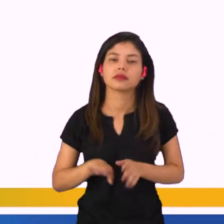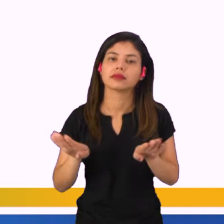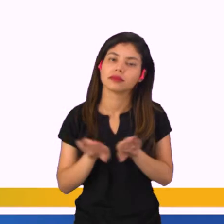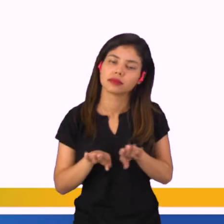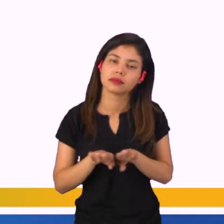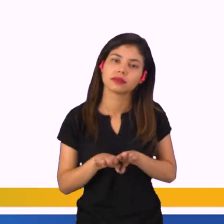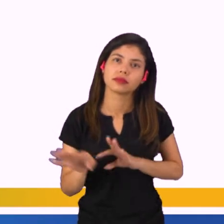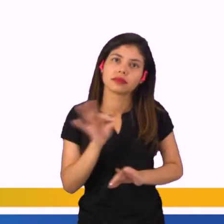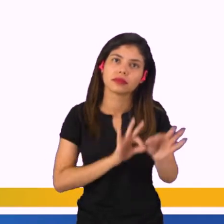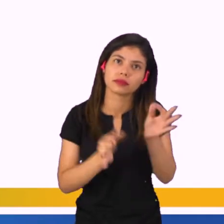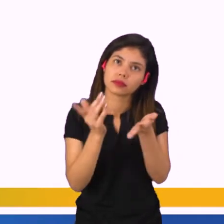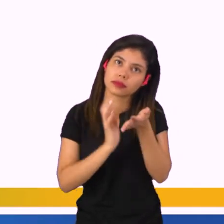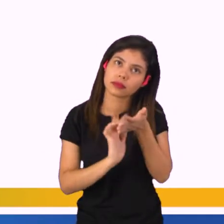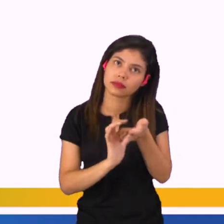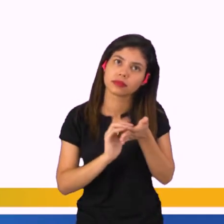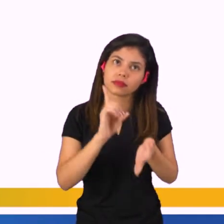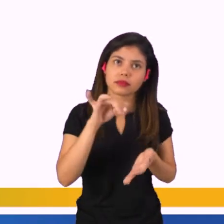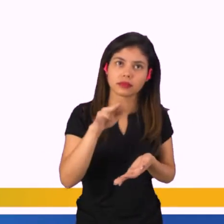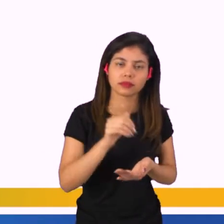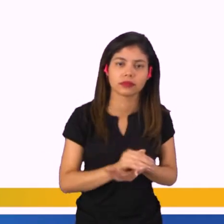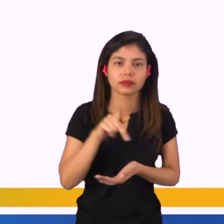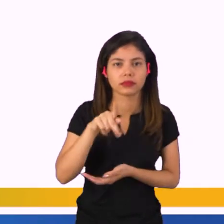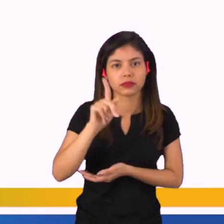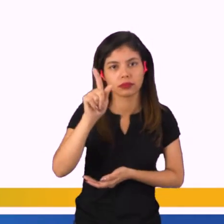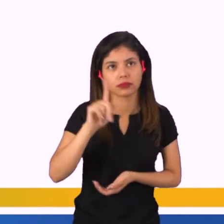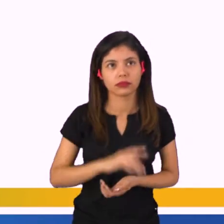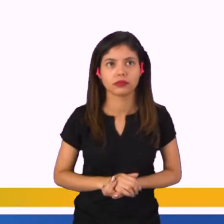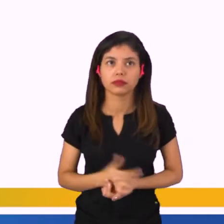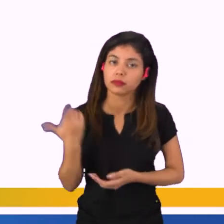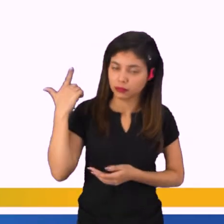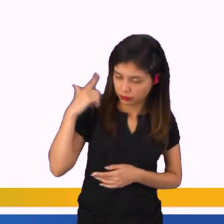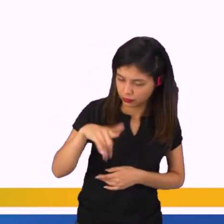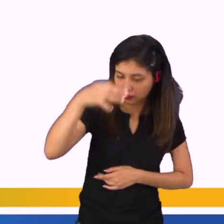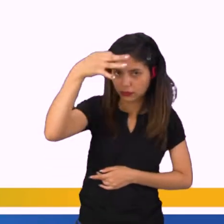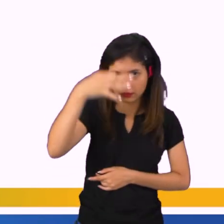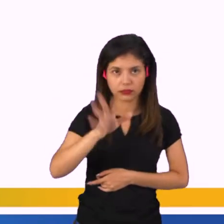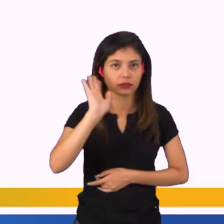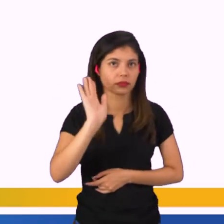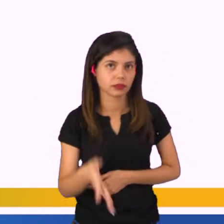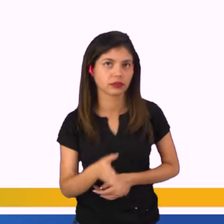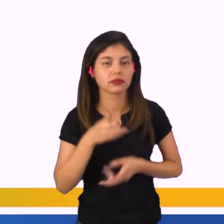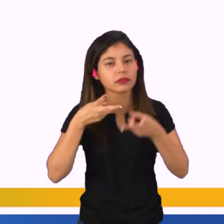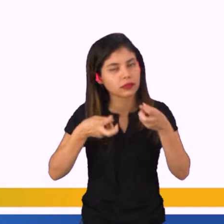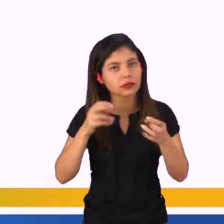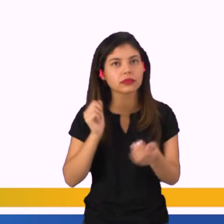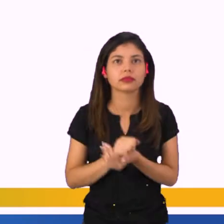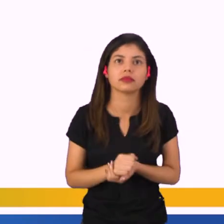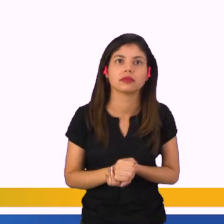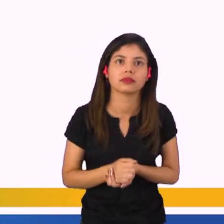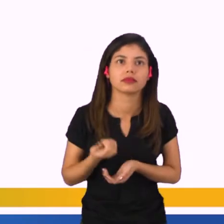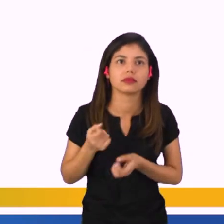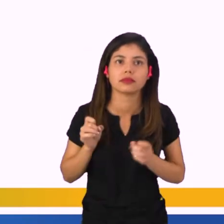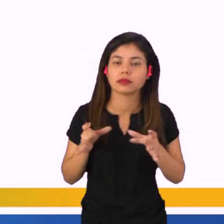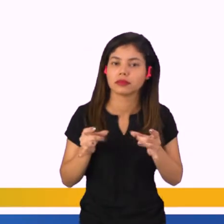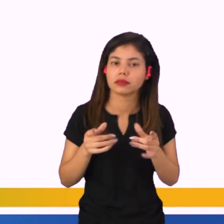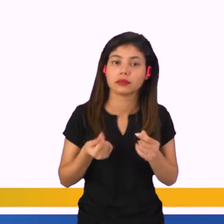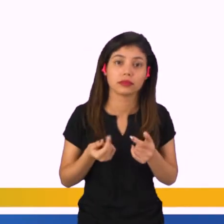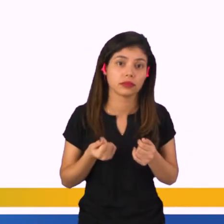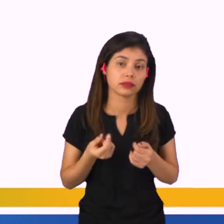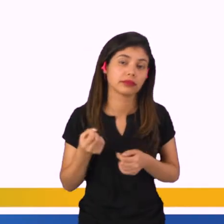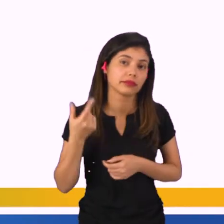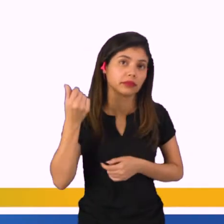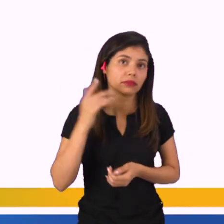são calibradas na unidade de quilograma. Então, você com certeza já percebeu que os preços das frutas,